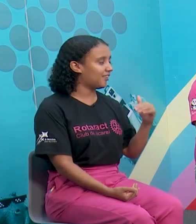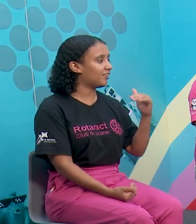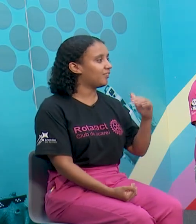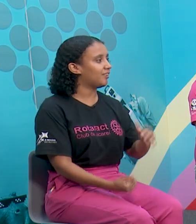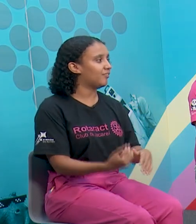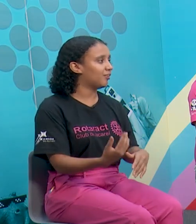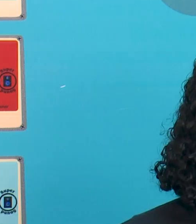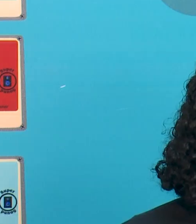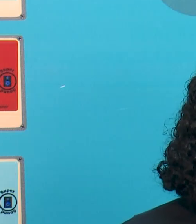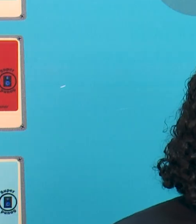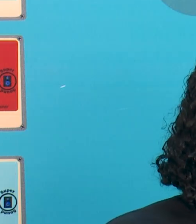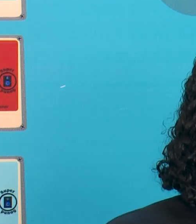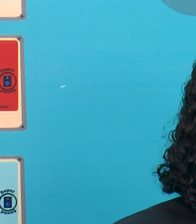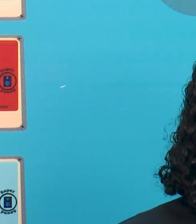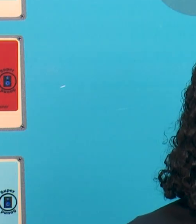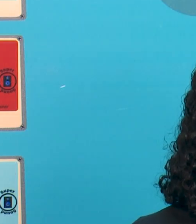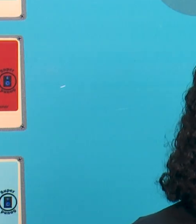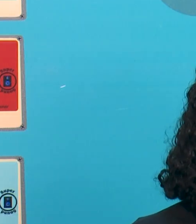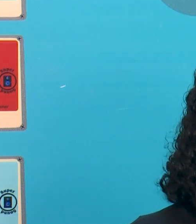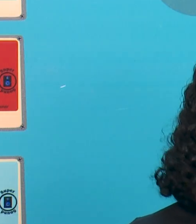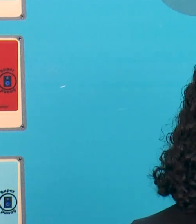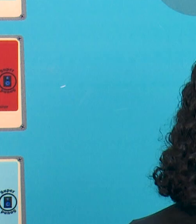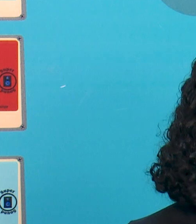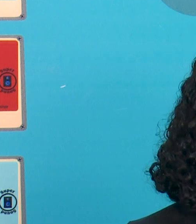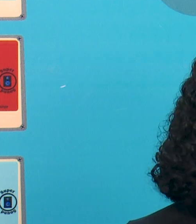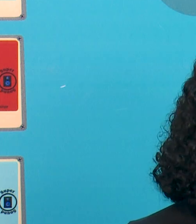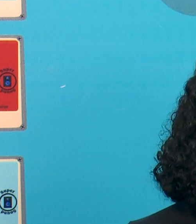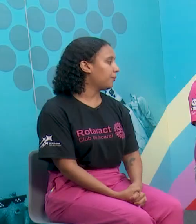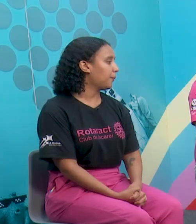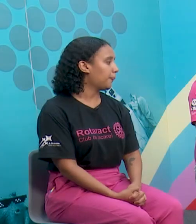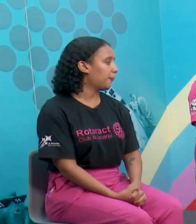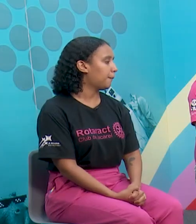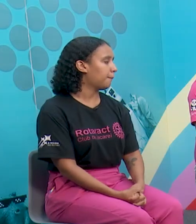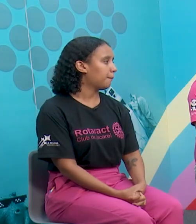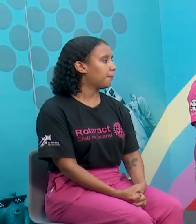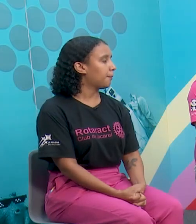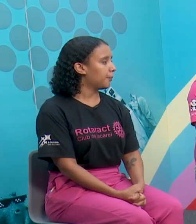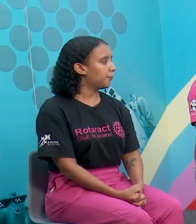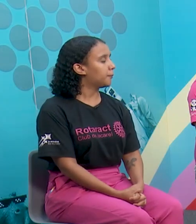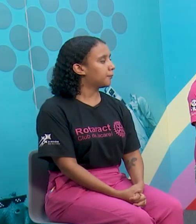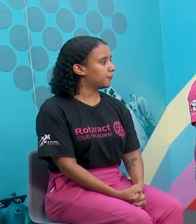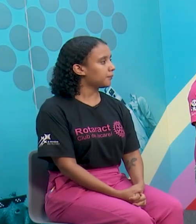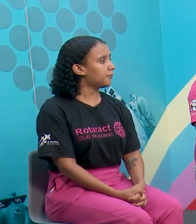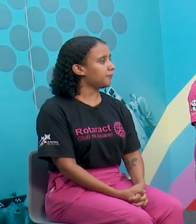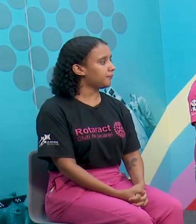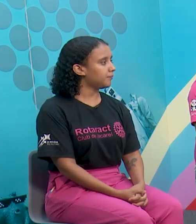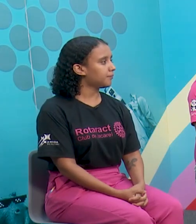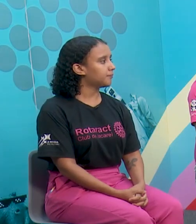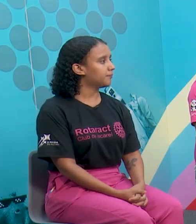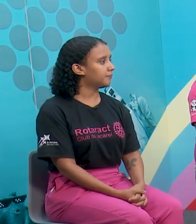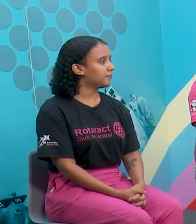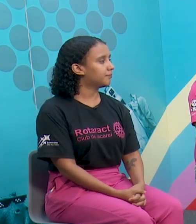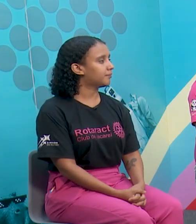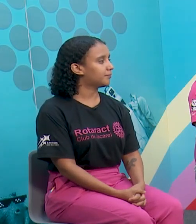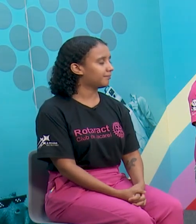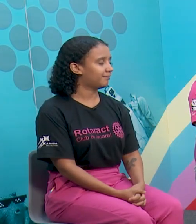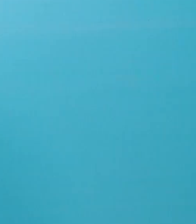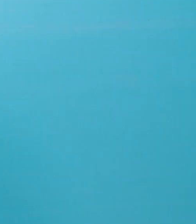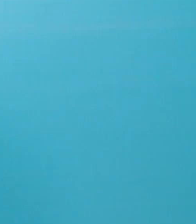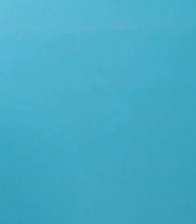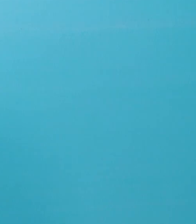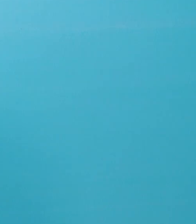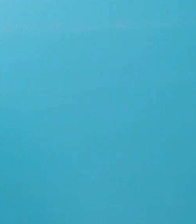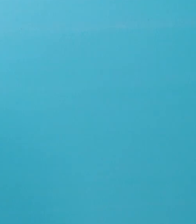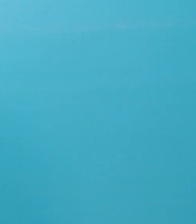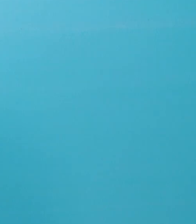mais arrecadação, de vez em quando menos, então a gente vai variando. Entendi. E vocês acreditam que essa ação ela criou um laço entre